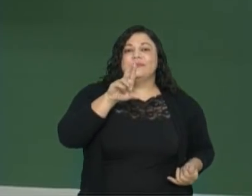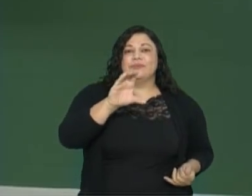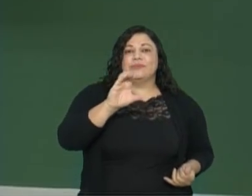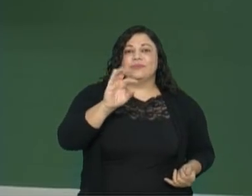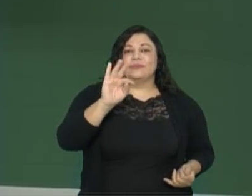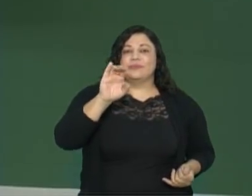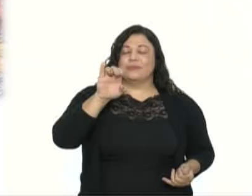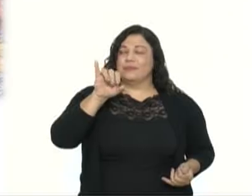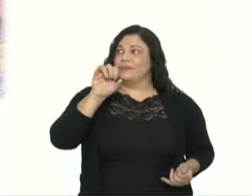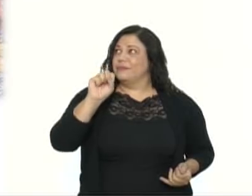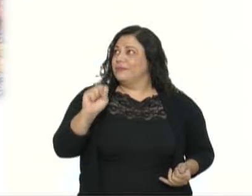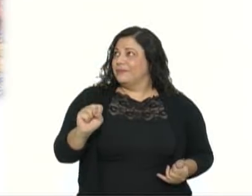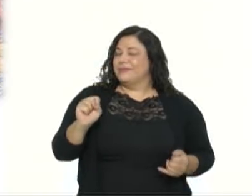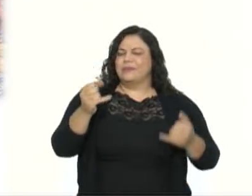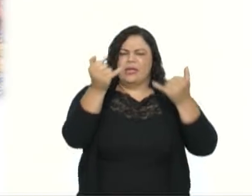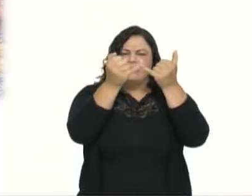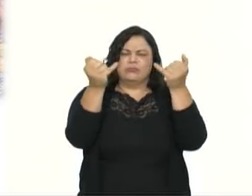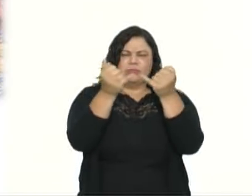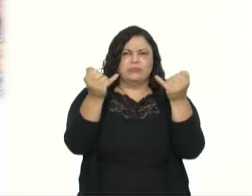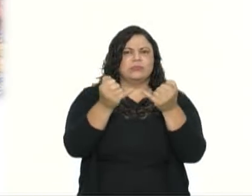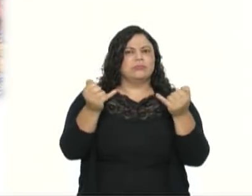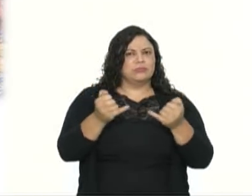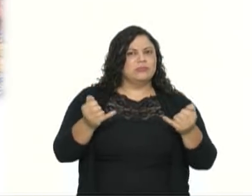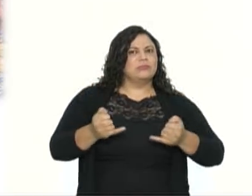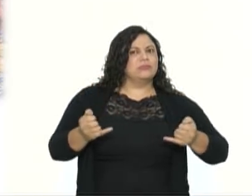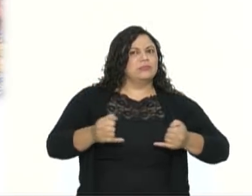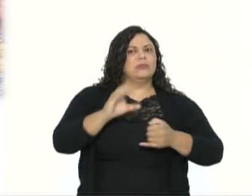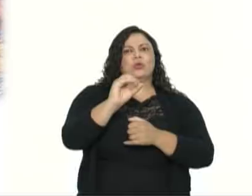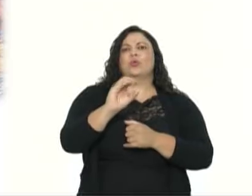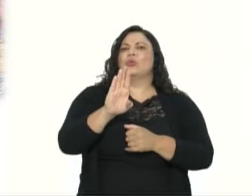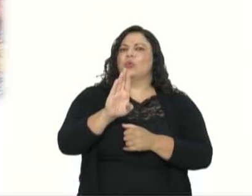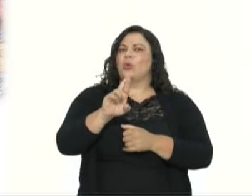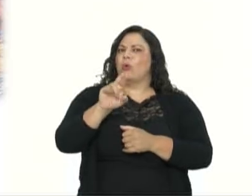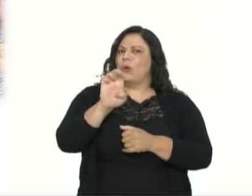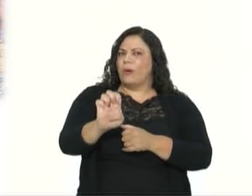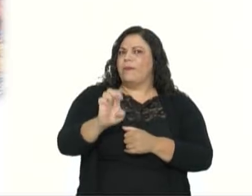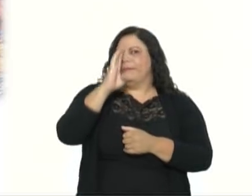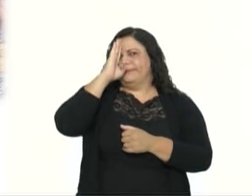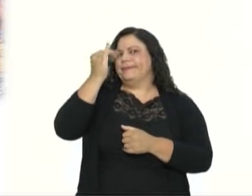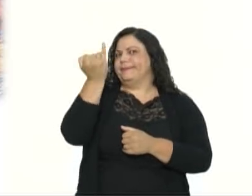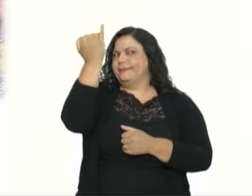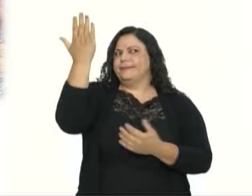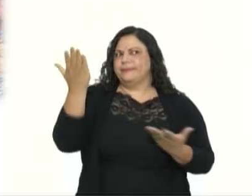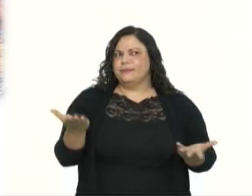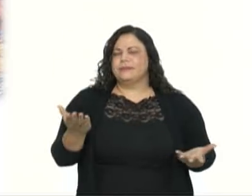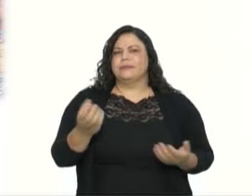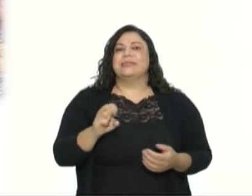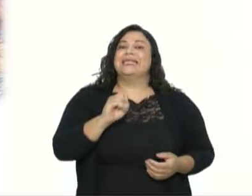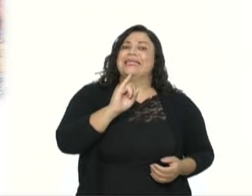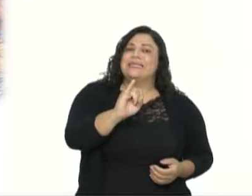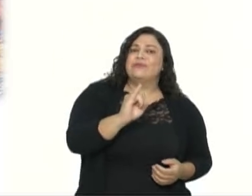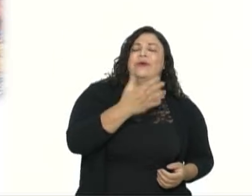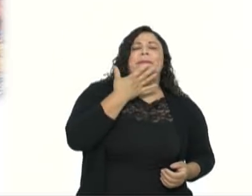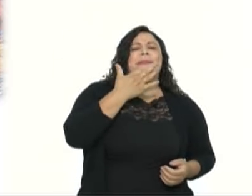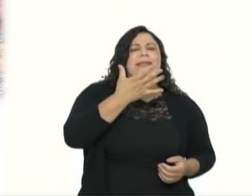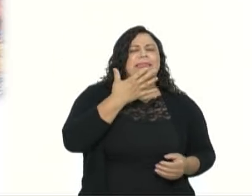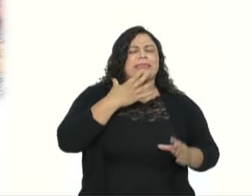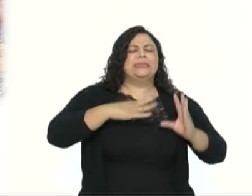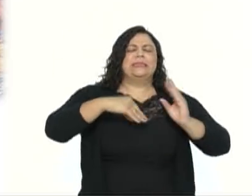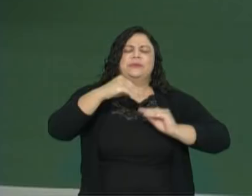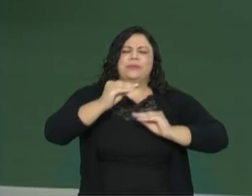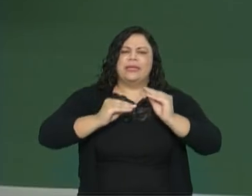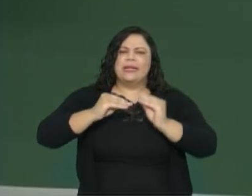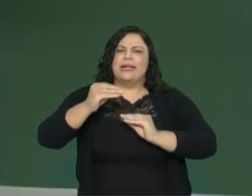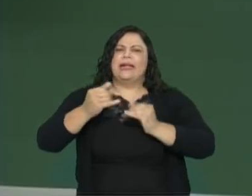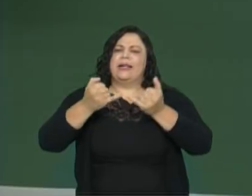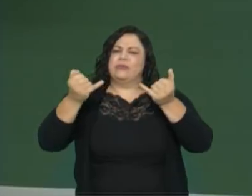diversos metais, dentre eles o cobre. Certo? Se for brilhante, maleável e dúctil, metal. Se